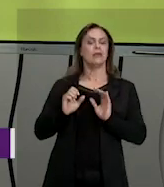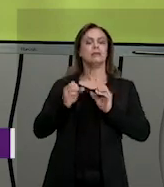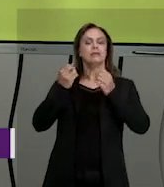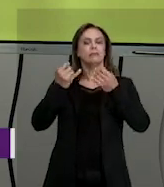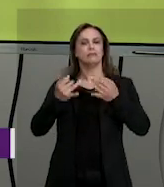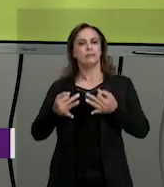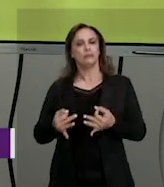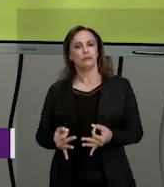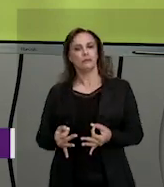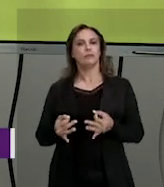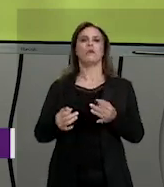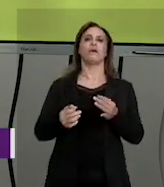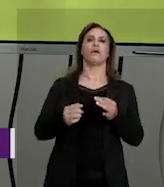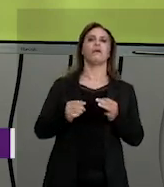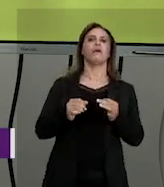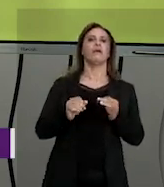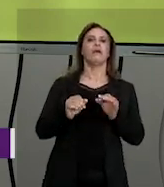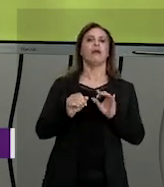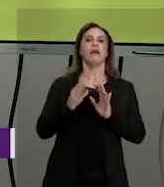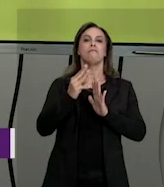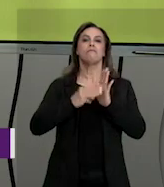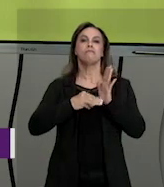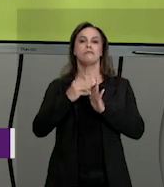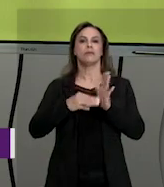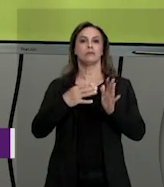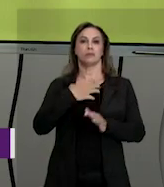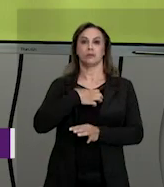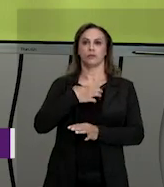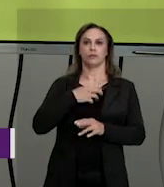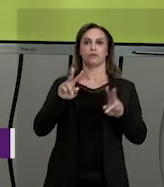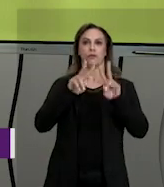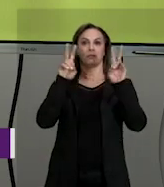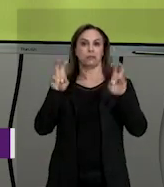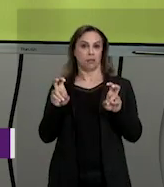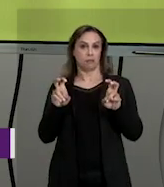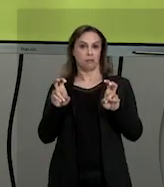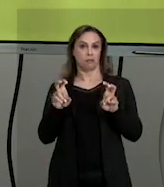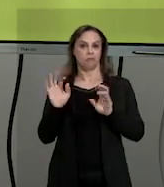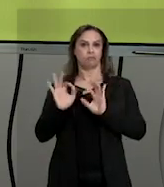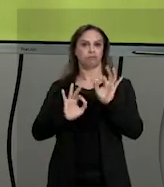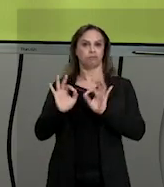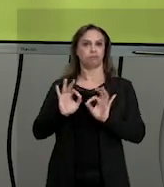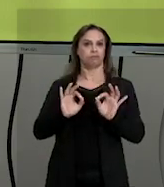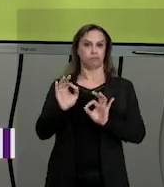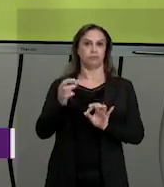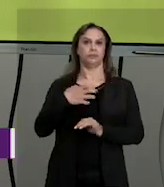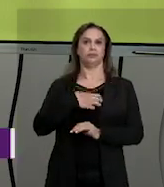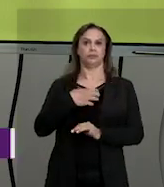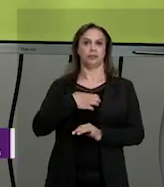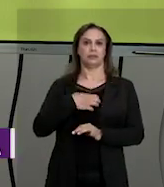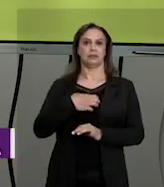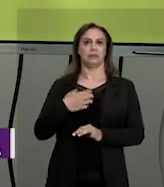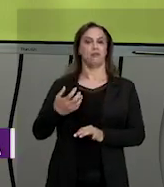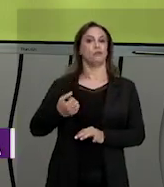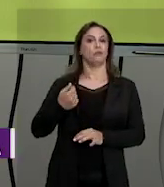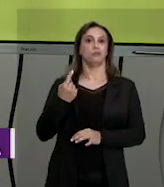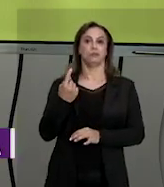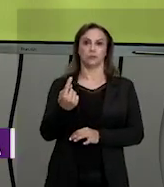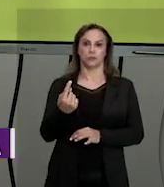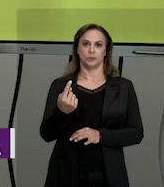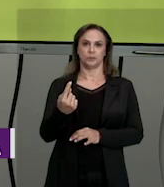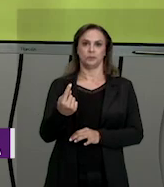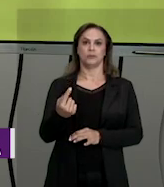Fazer Ciência 1. E esta aula, a gente vai fazer ciência também, só que a gente vai trabalhar uma